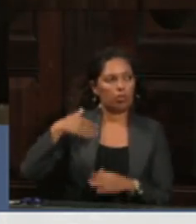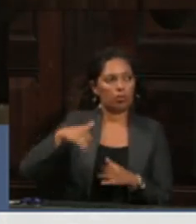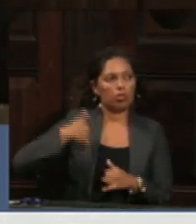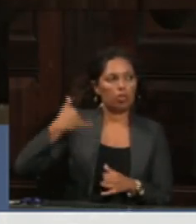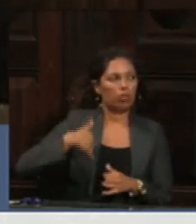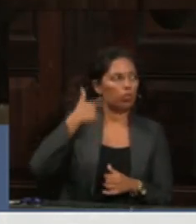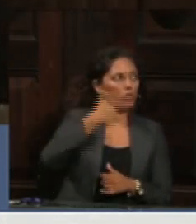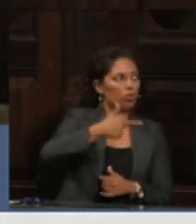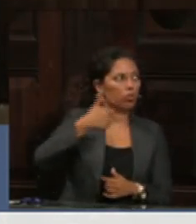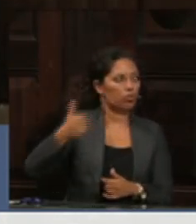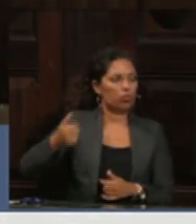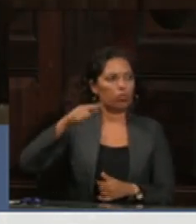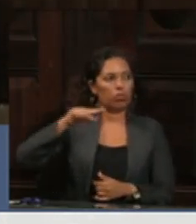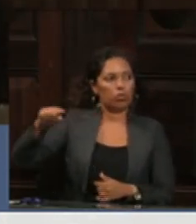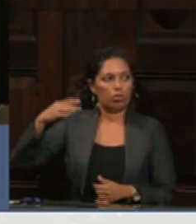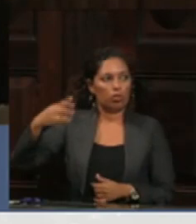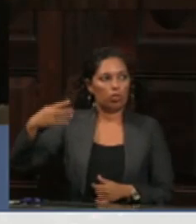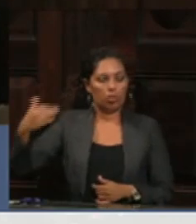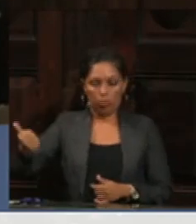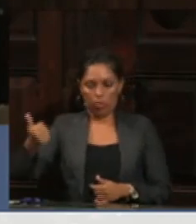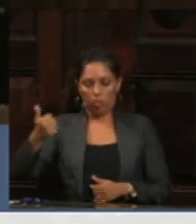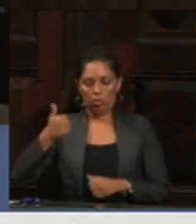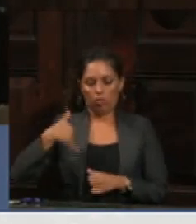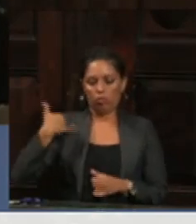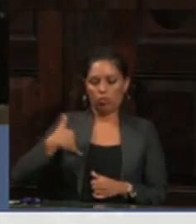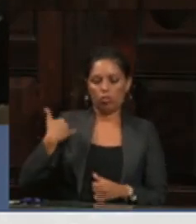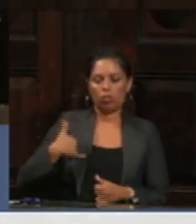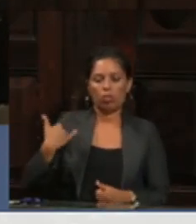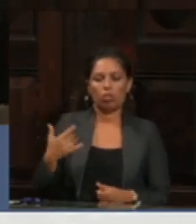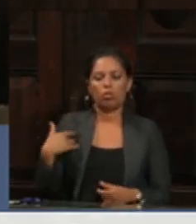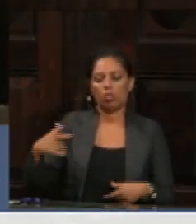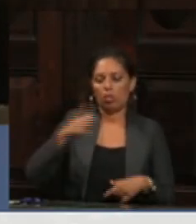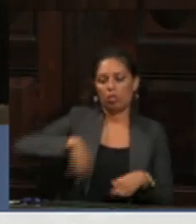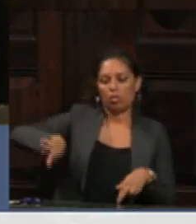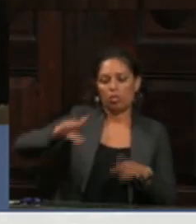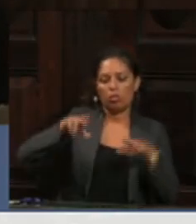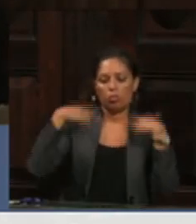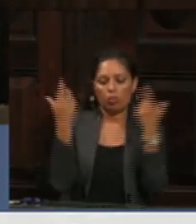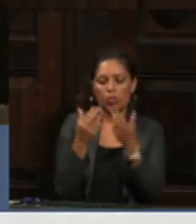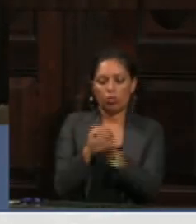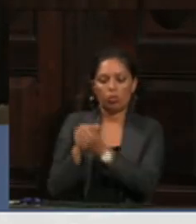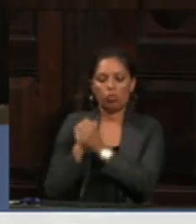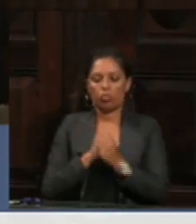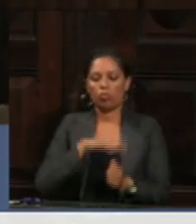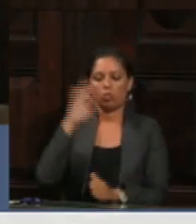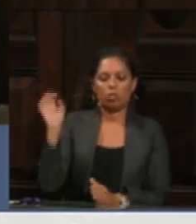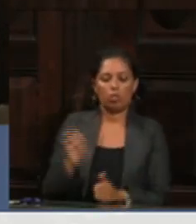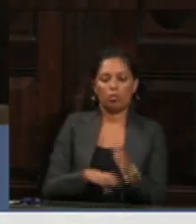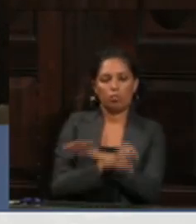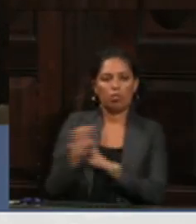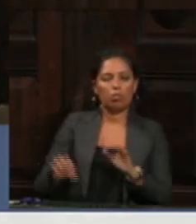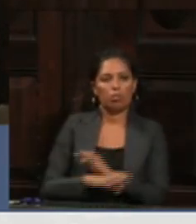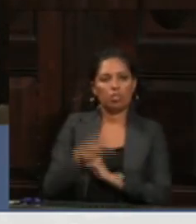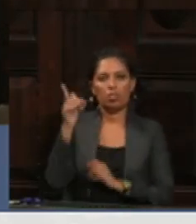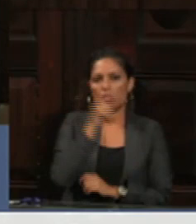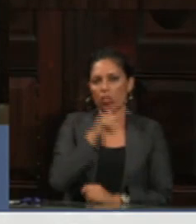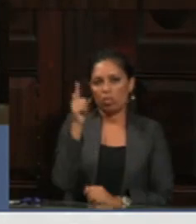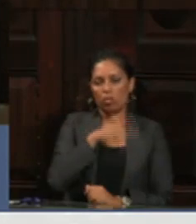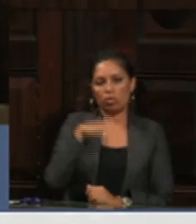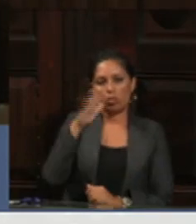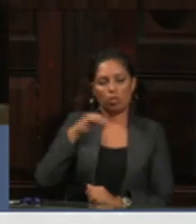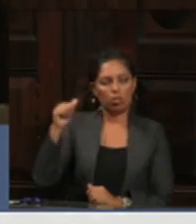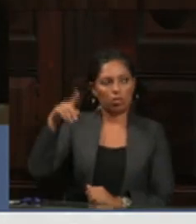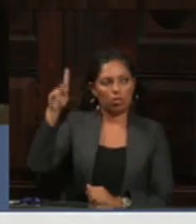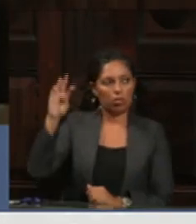anos, tivemos a audiência da SEDAI. A SEDAI, essa audiência foi feita a pedido